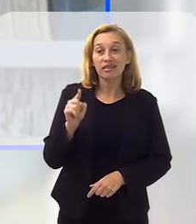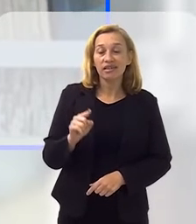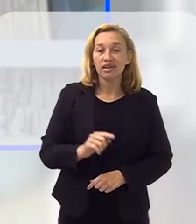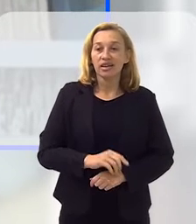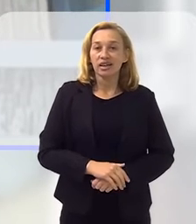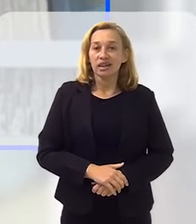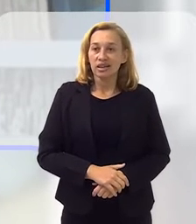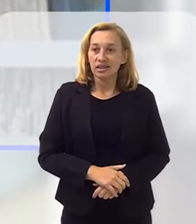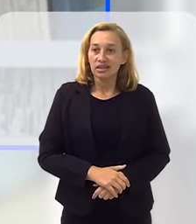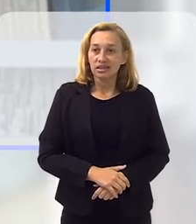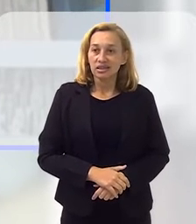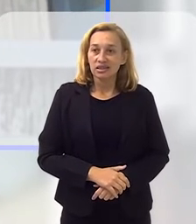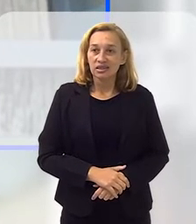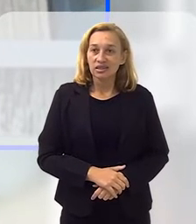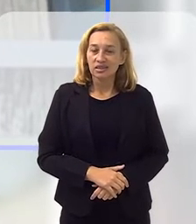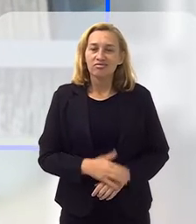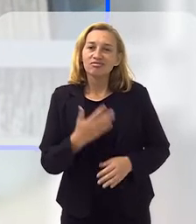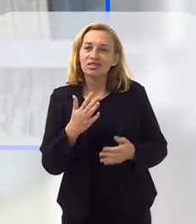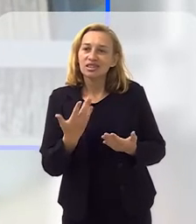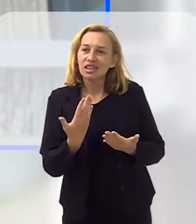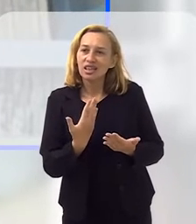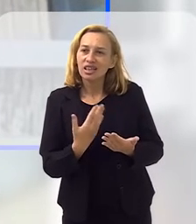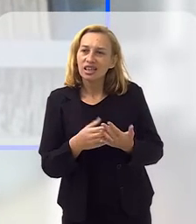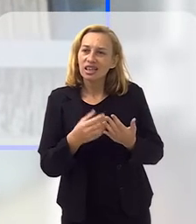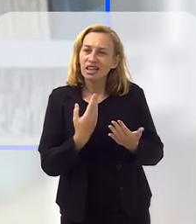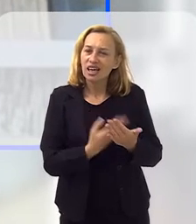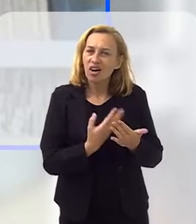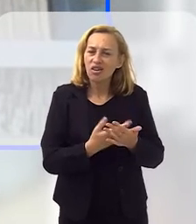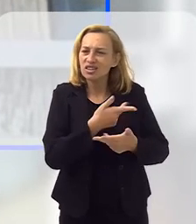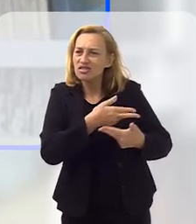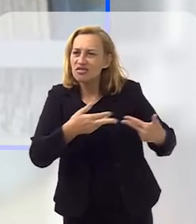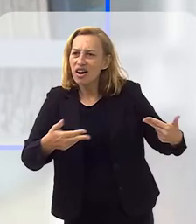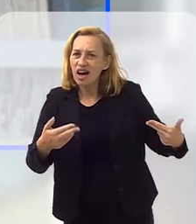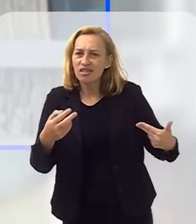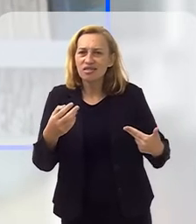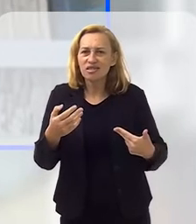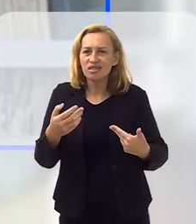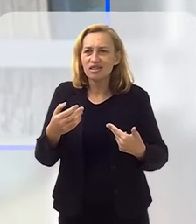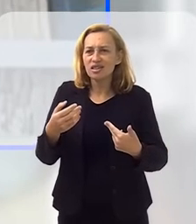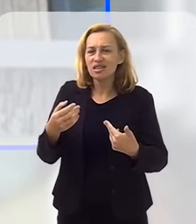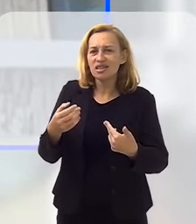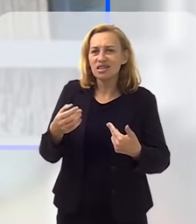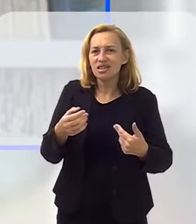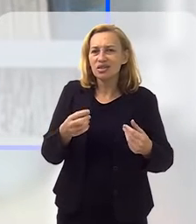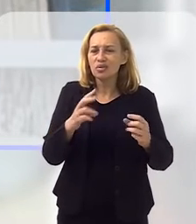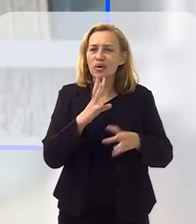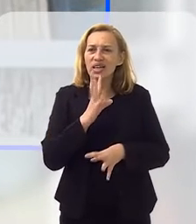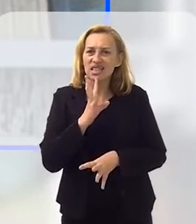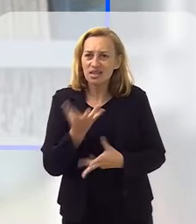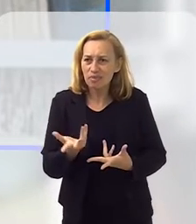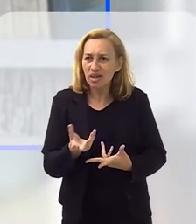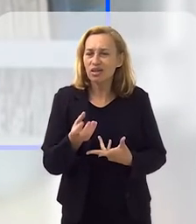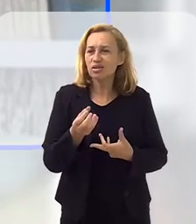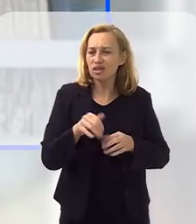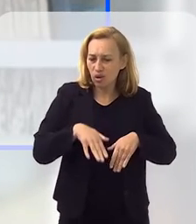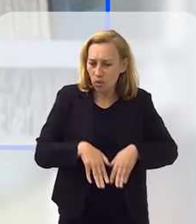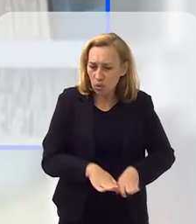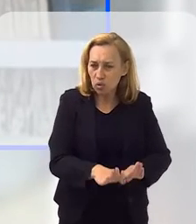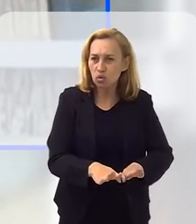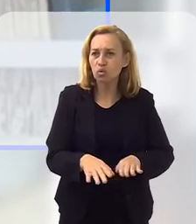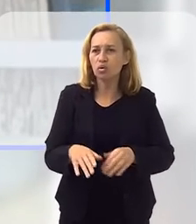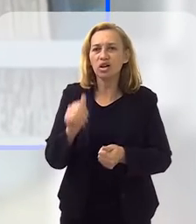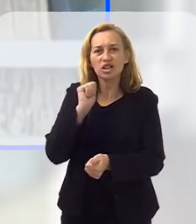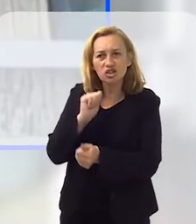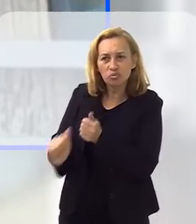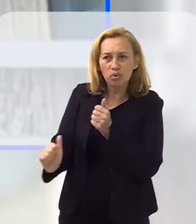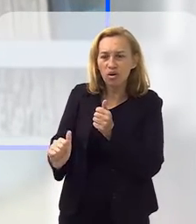e ali ela tem aulas de diversos saberes, né? Ensinava-se tudo ali, né?